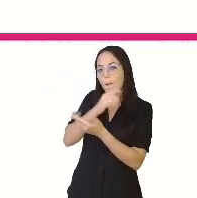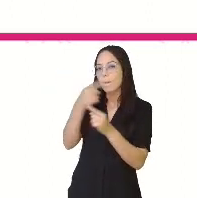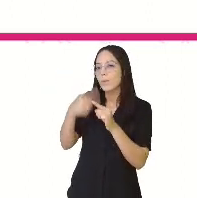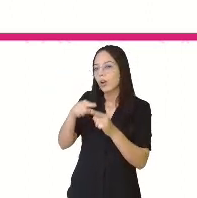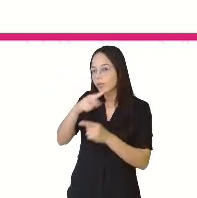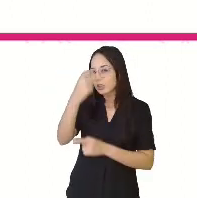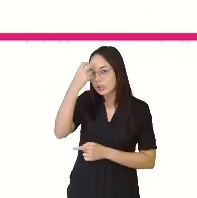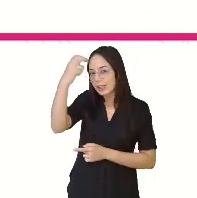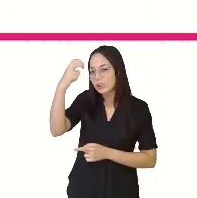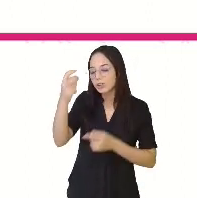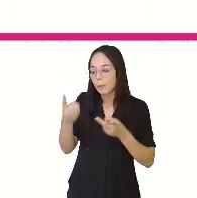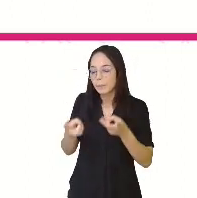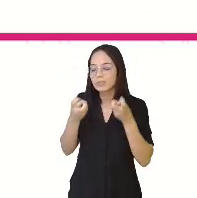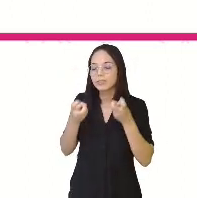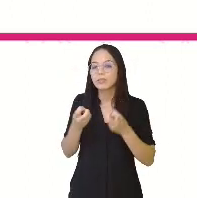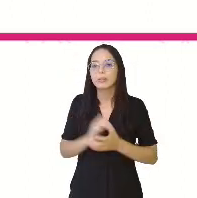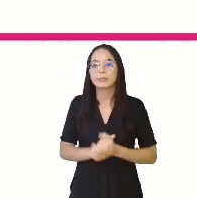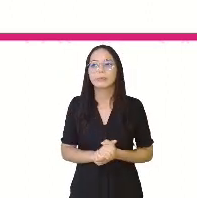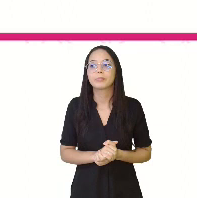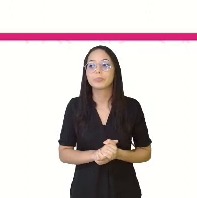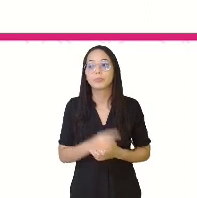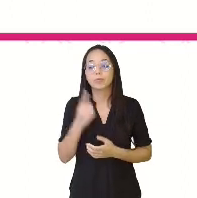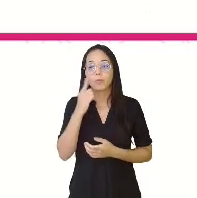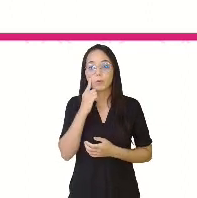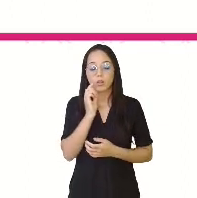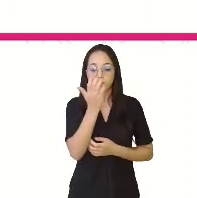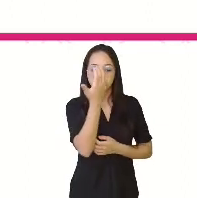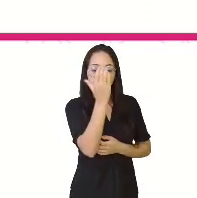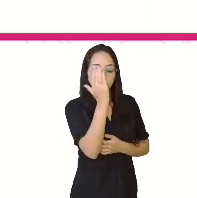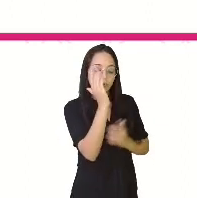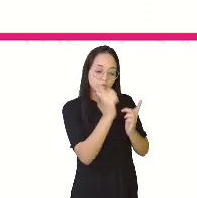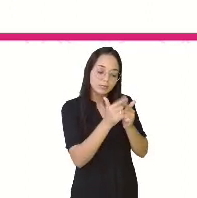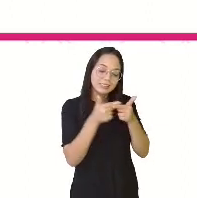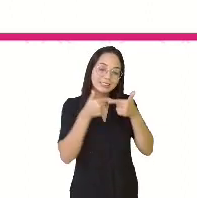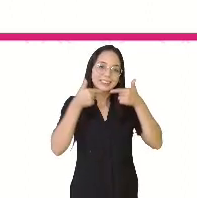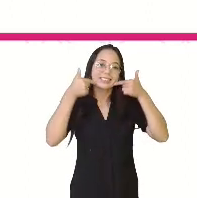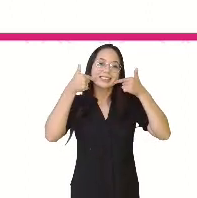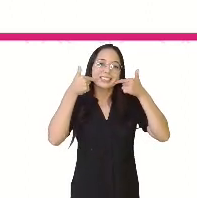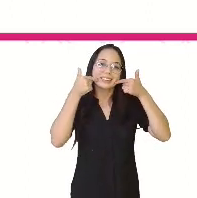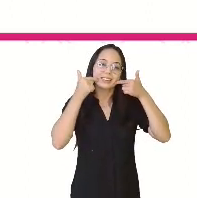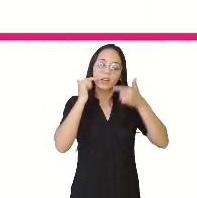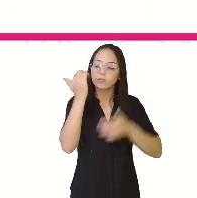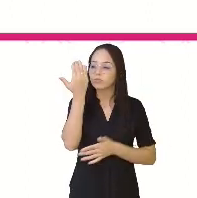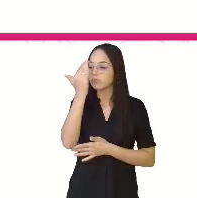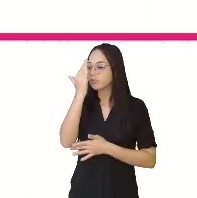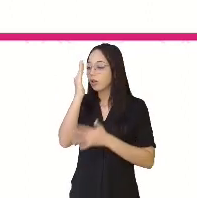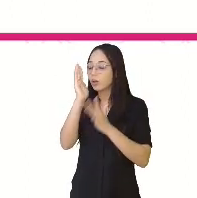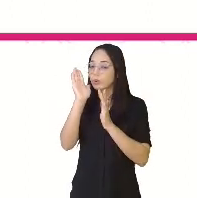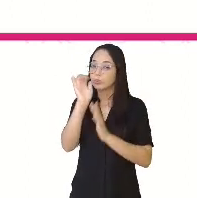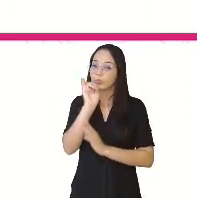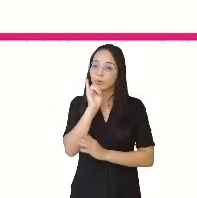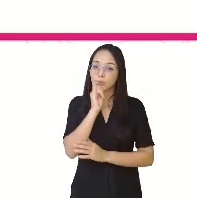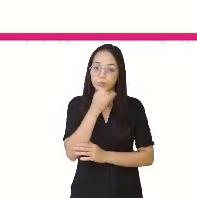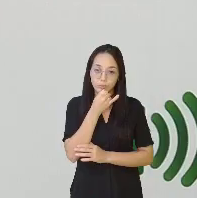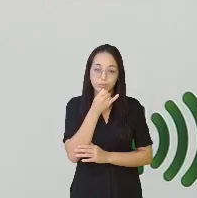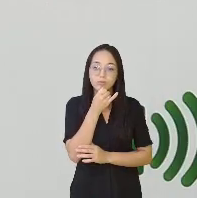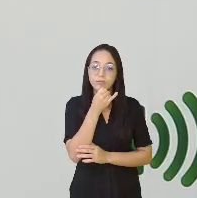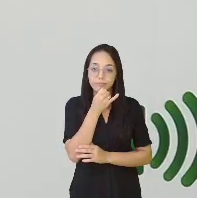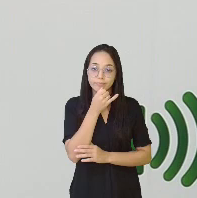esperto e você vai perceber. Muito bem, uma está sorrindo, está feliz, e a outra está um pouco triste.